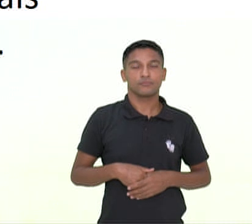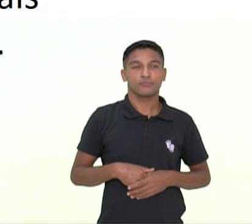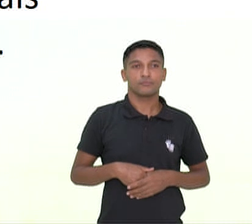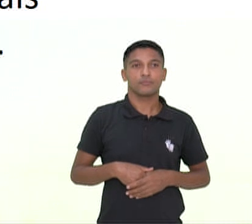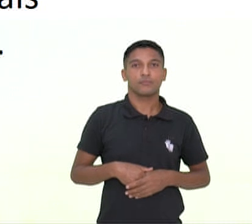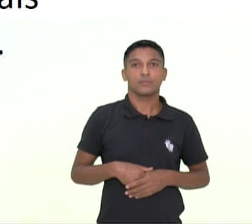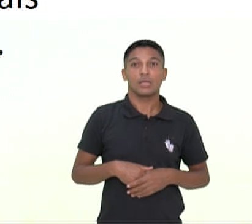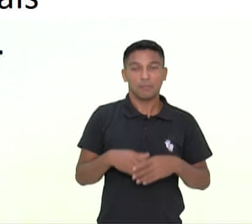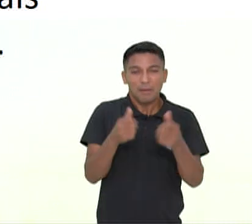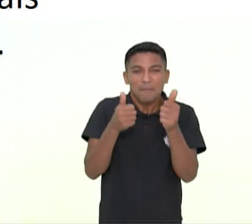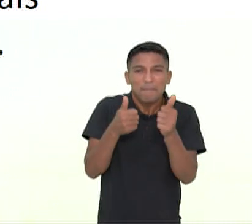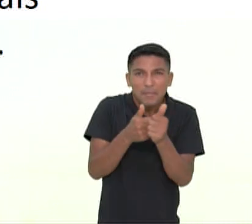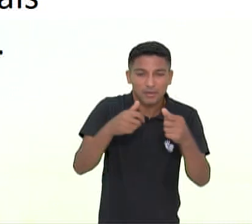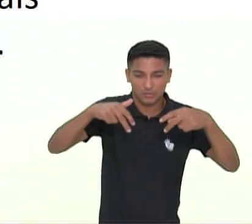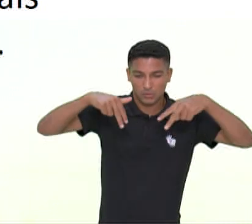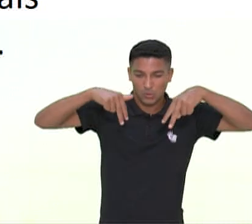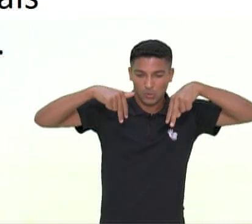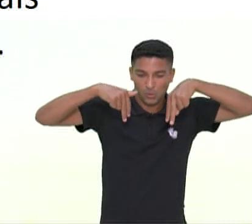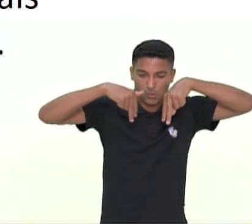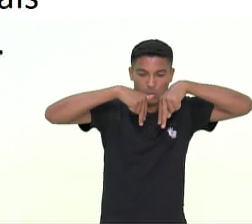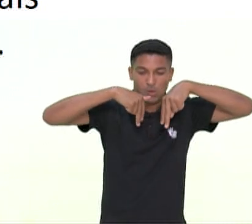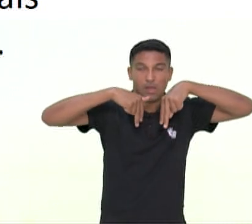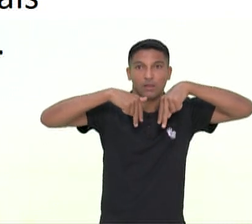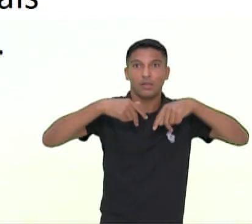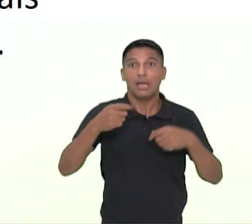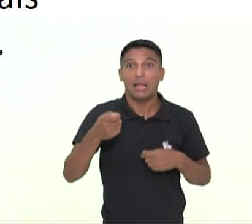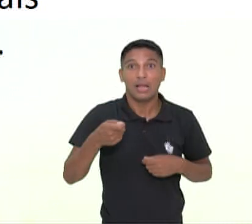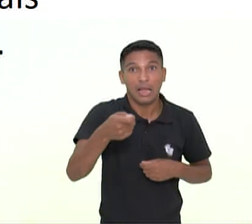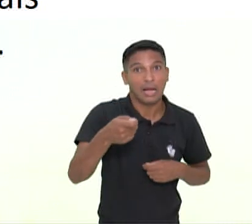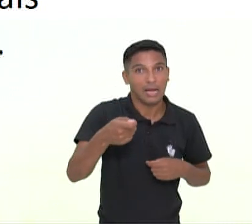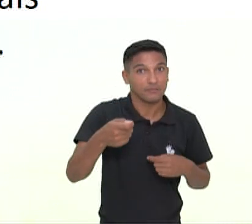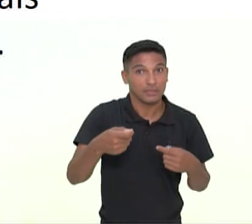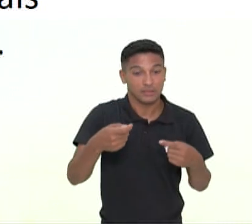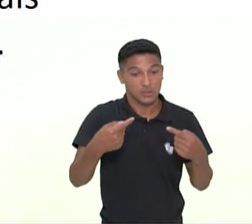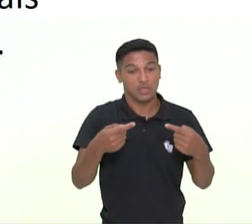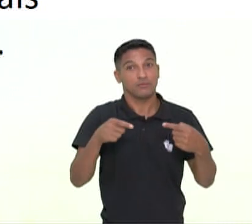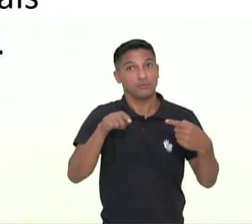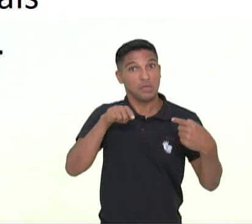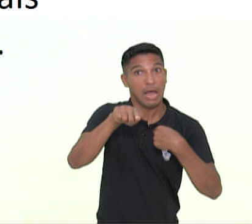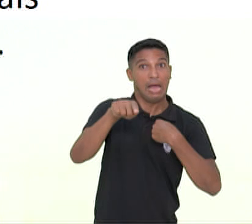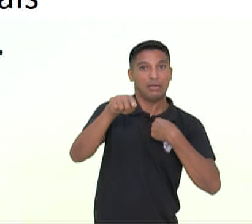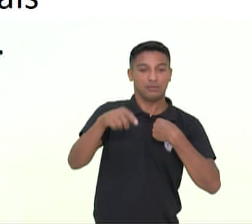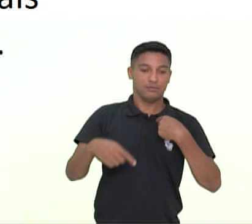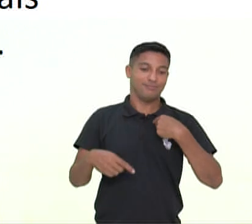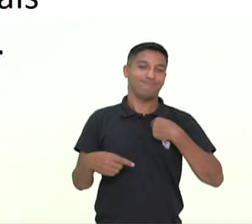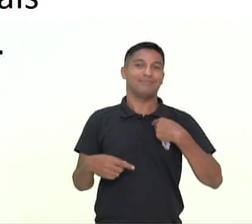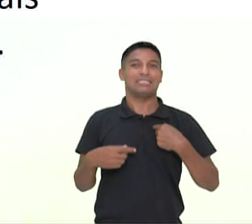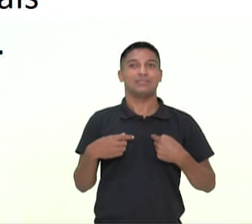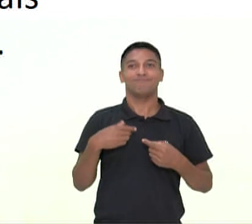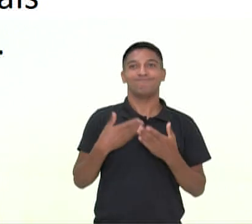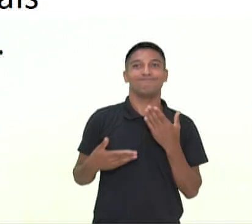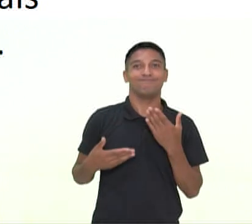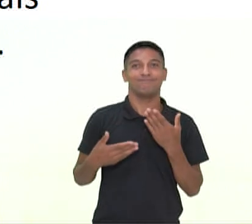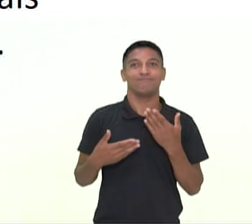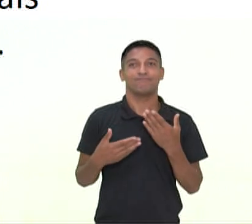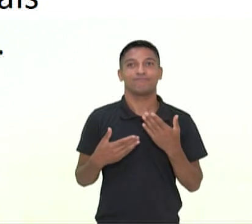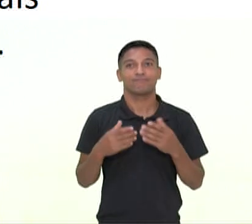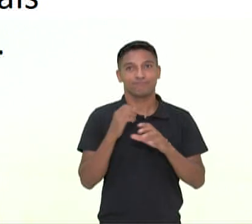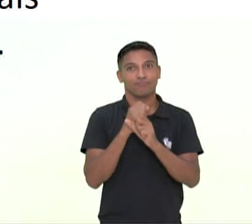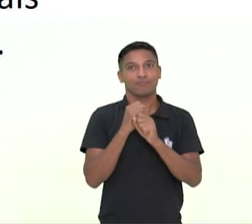aqui né eu tenho que chegar mais perto do outro para tocar e daí ele pode me tocar também e a área de toque é menor